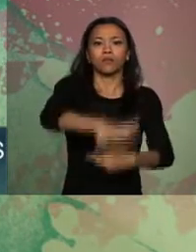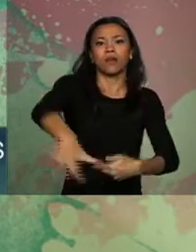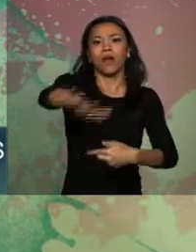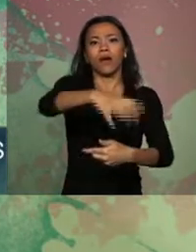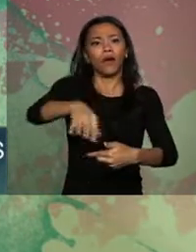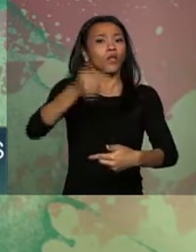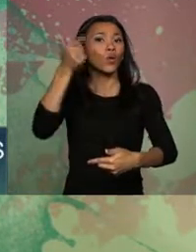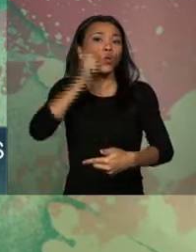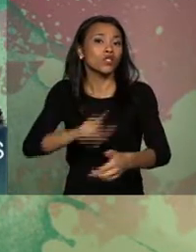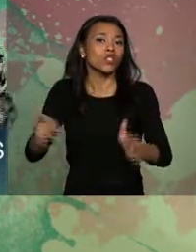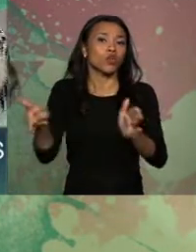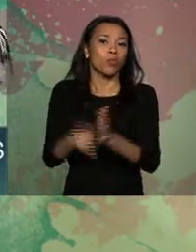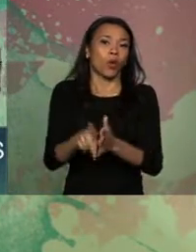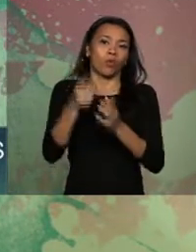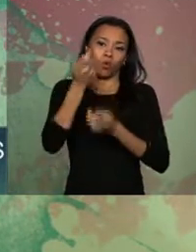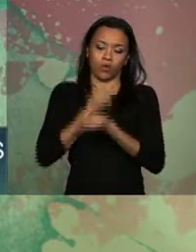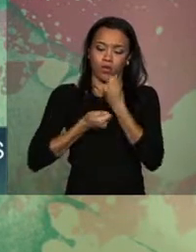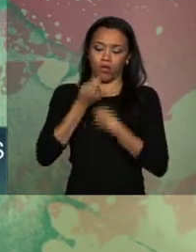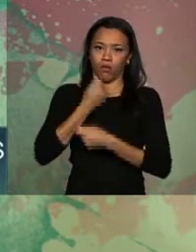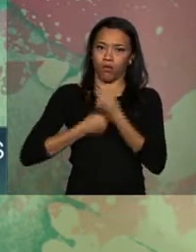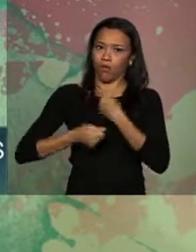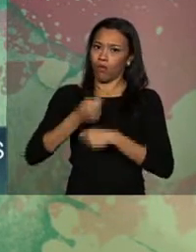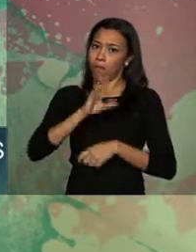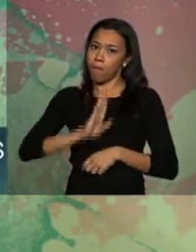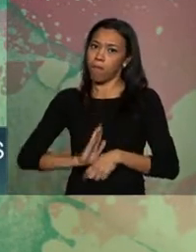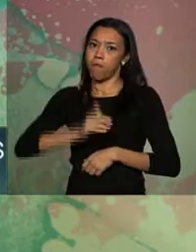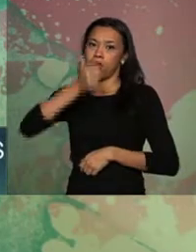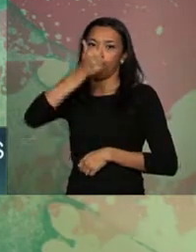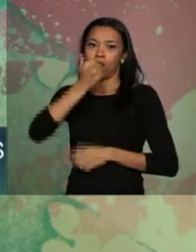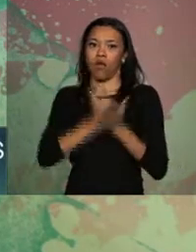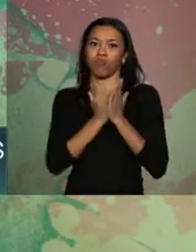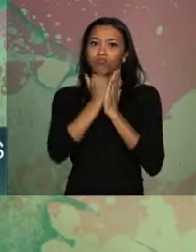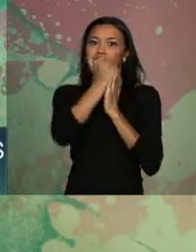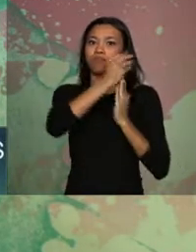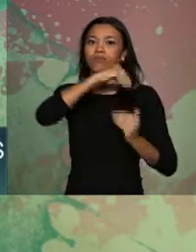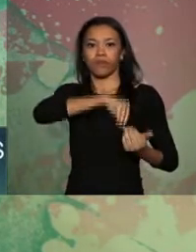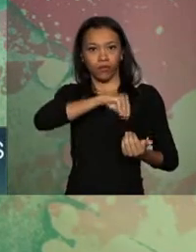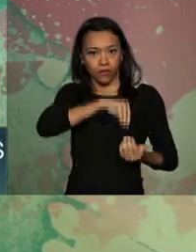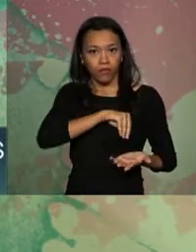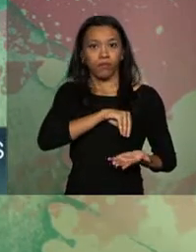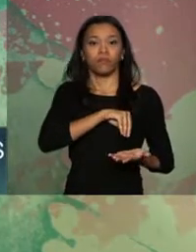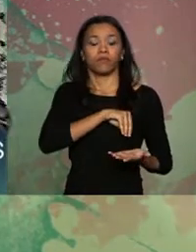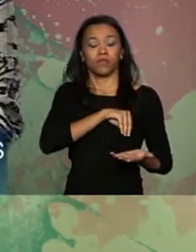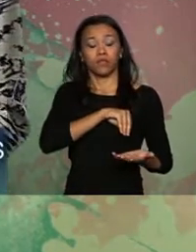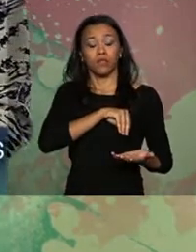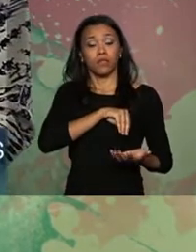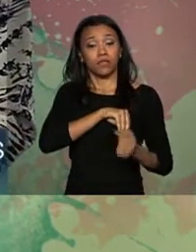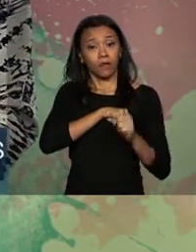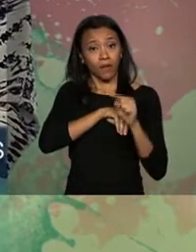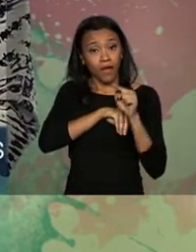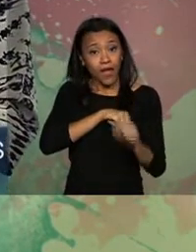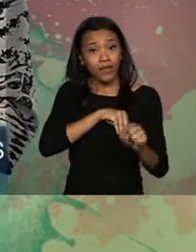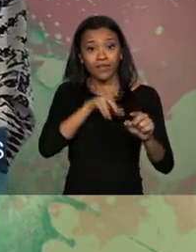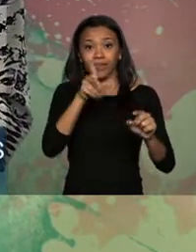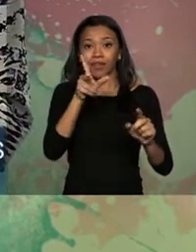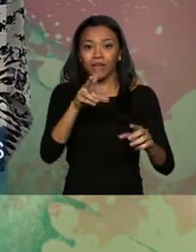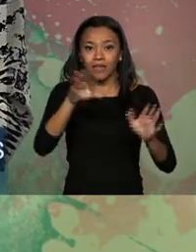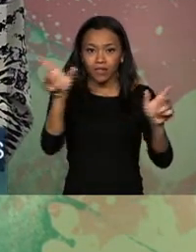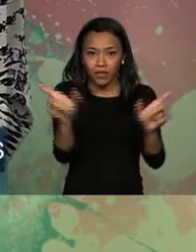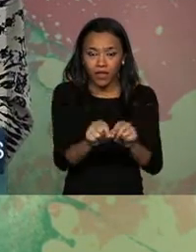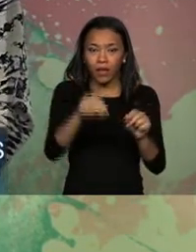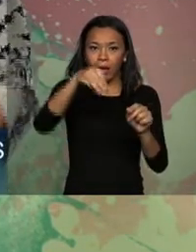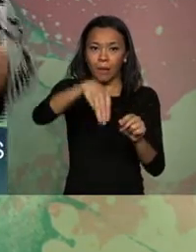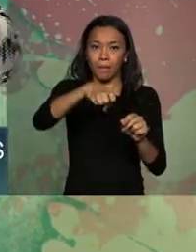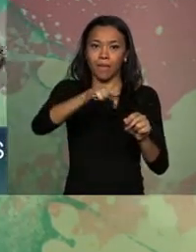seu próprio negócio, para melhorar sua renda e, portanto, essa porta de entrada para